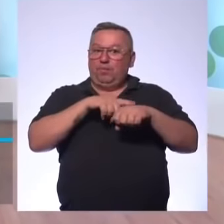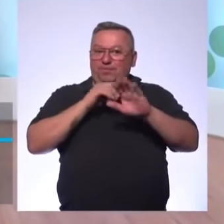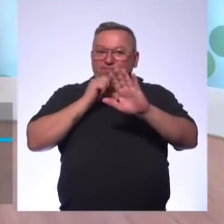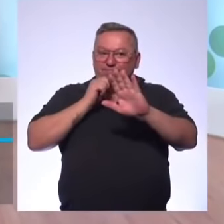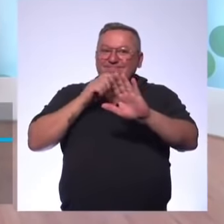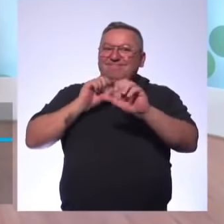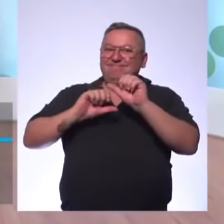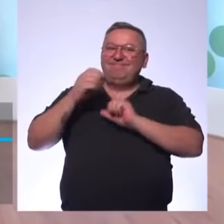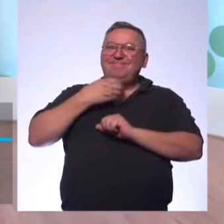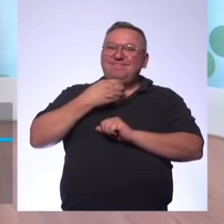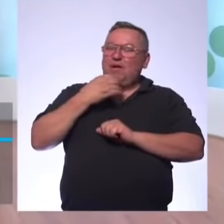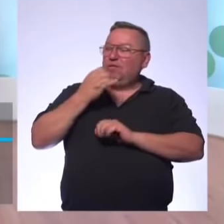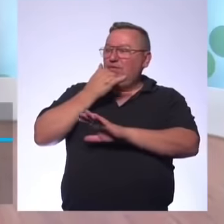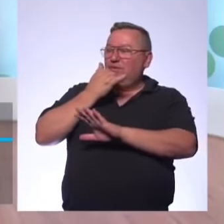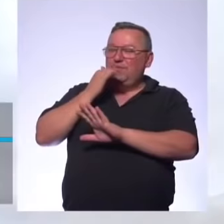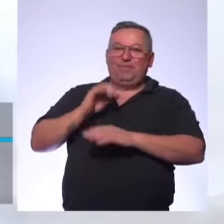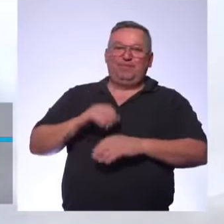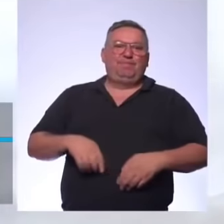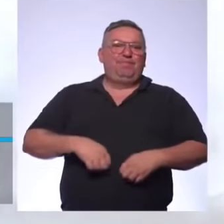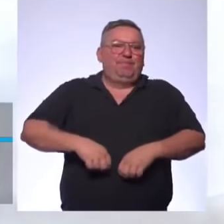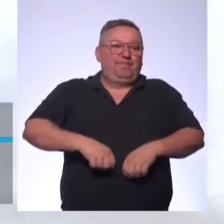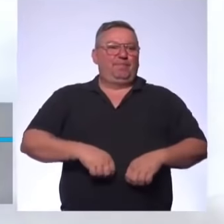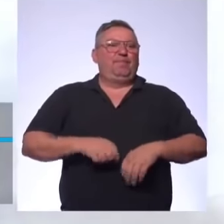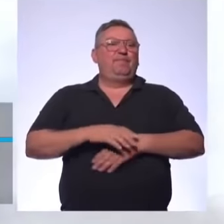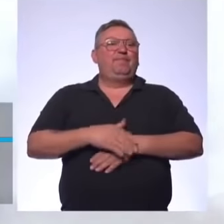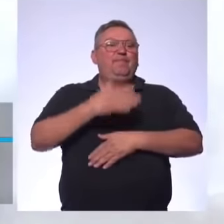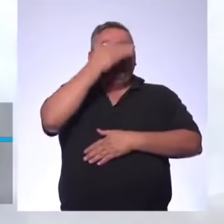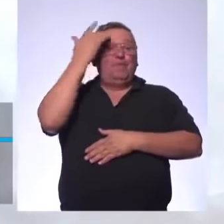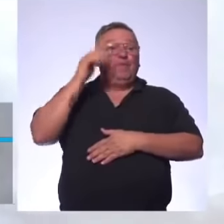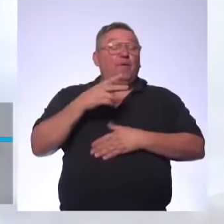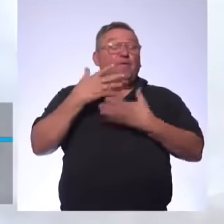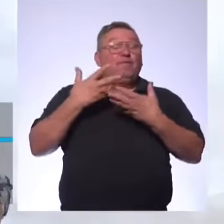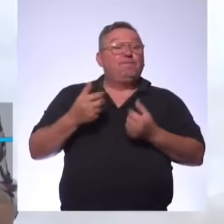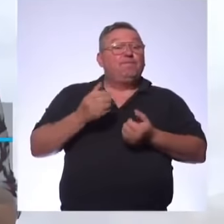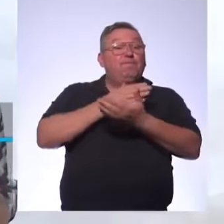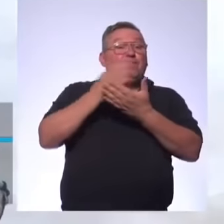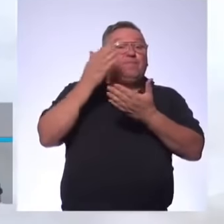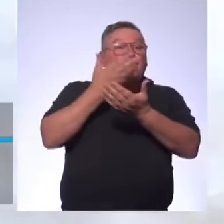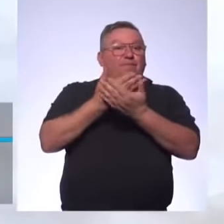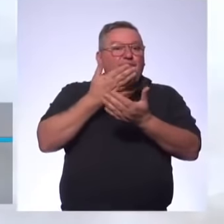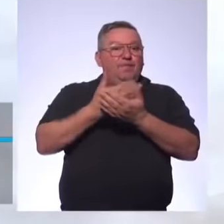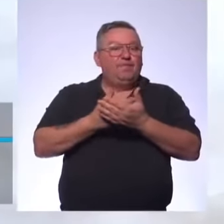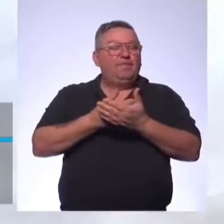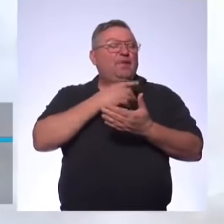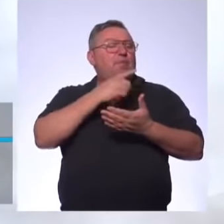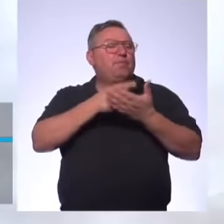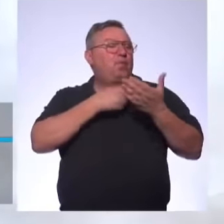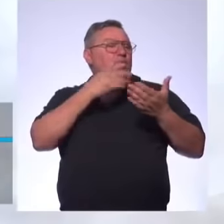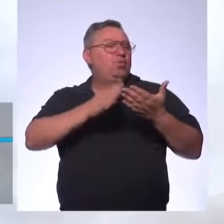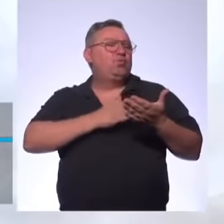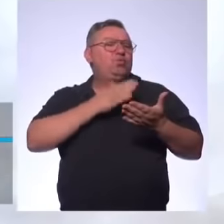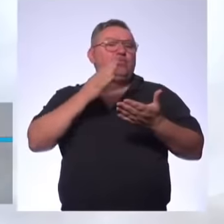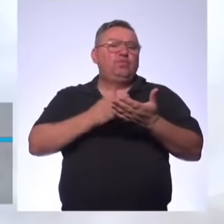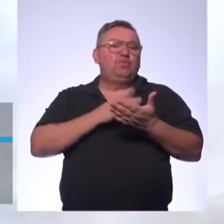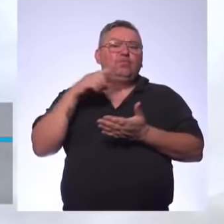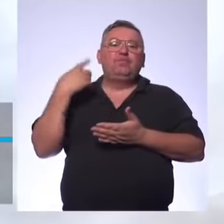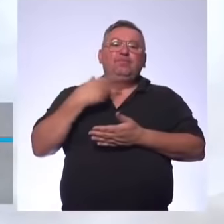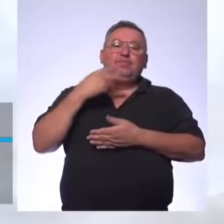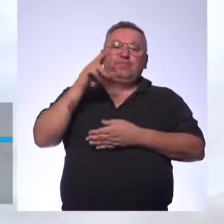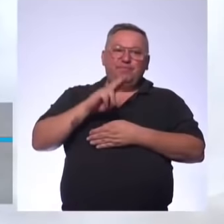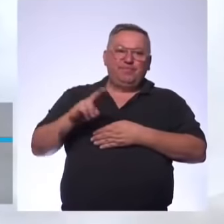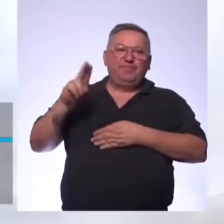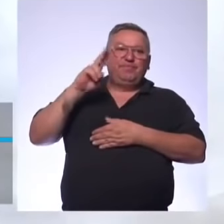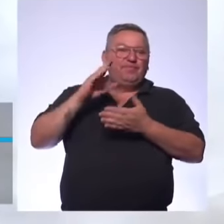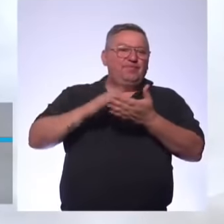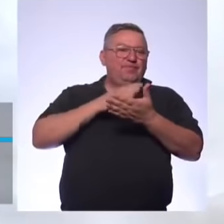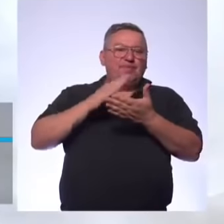aí Store tem pessoal vamos começar a nossa aula pega laço apostila é que nós vamos usar